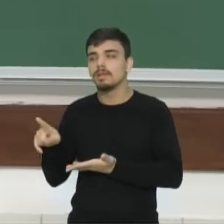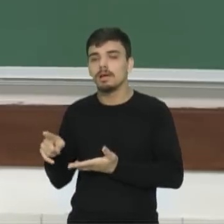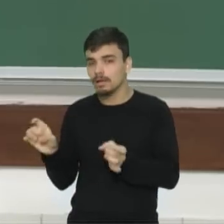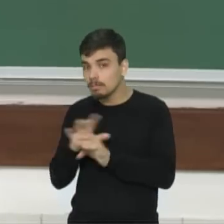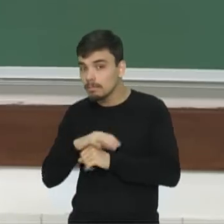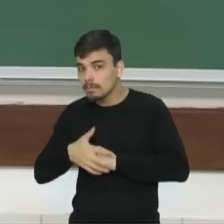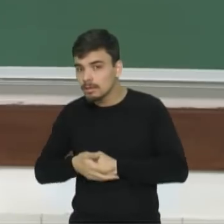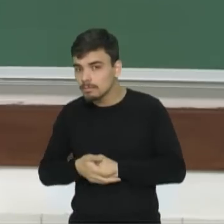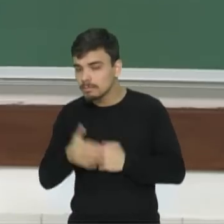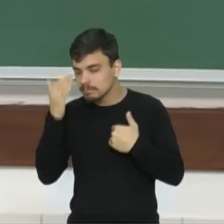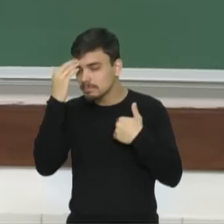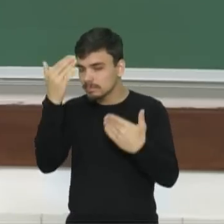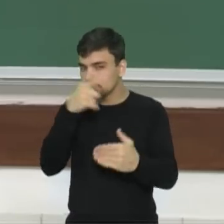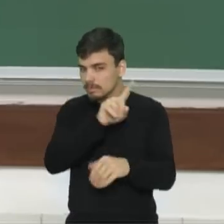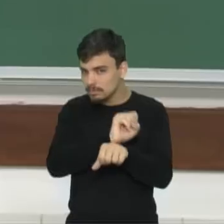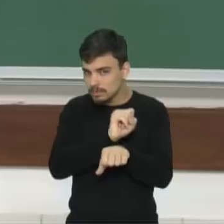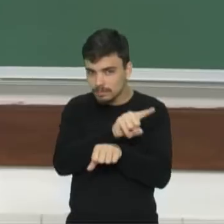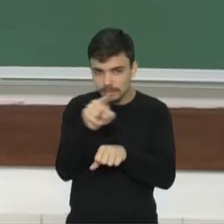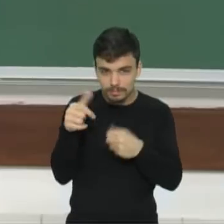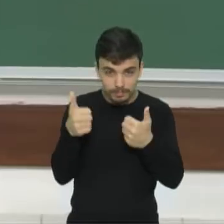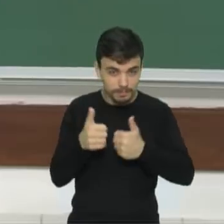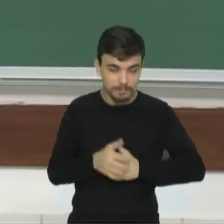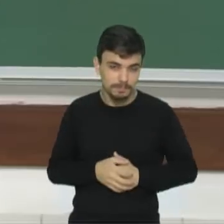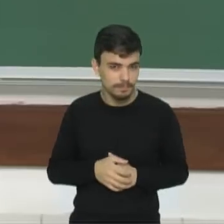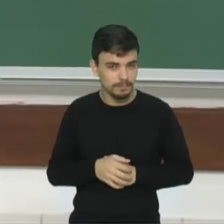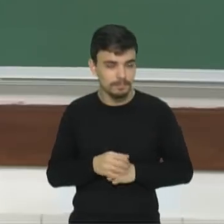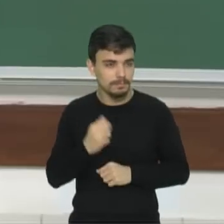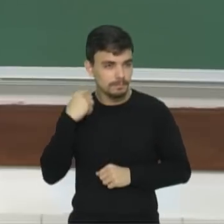a pandemia? Obrigado, estou esperando aí.